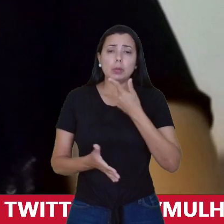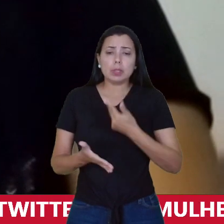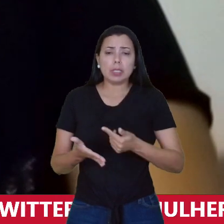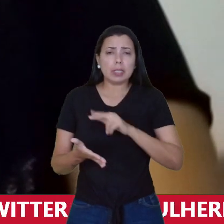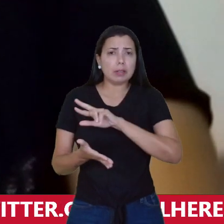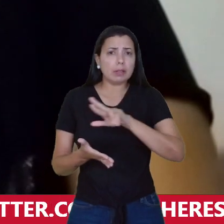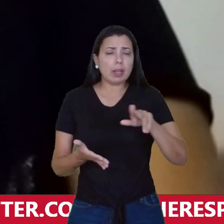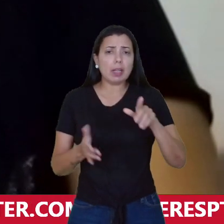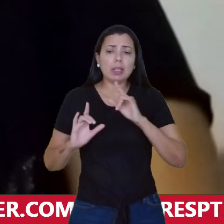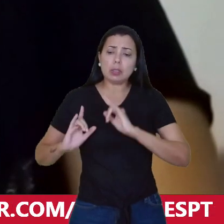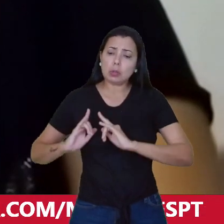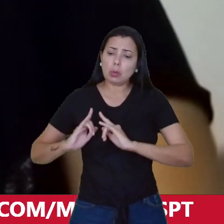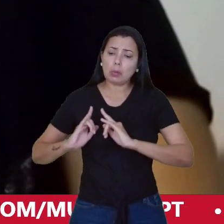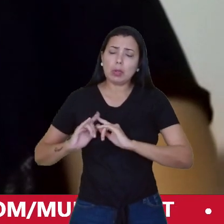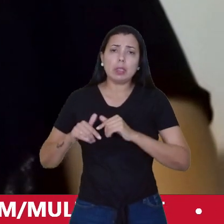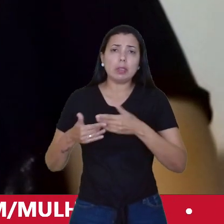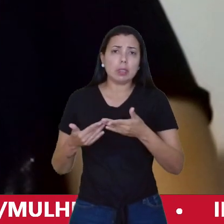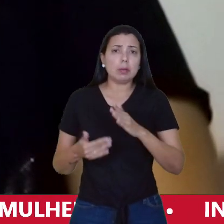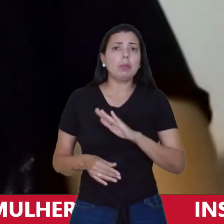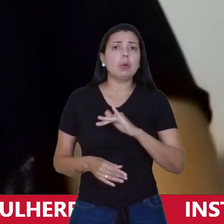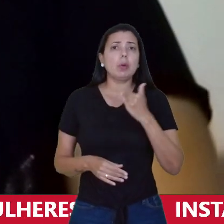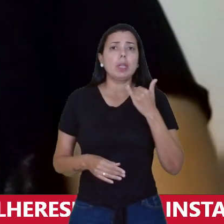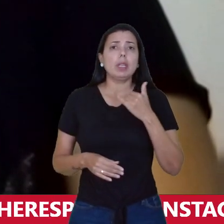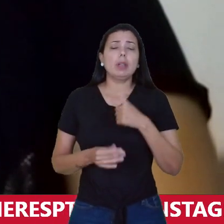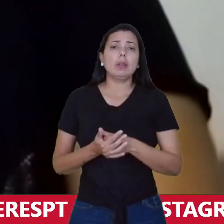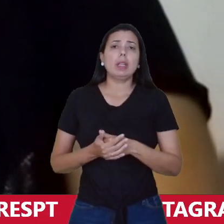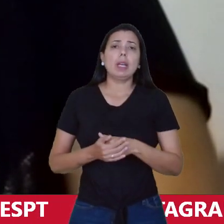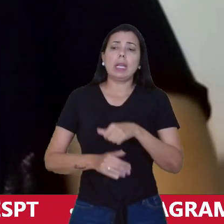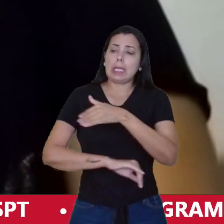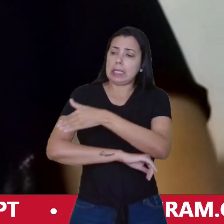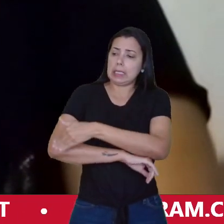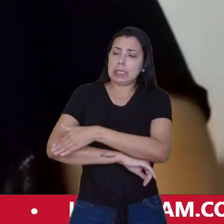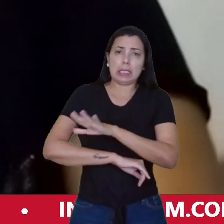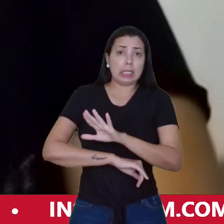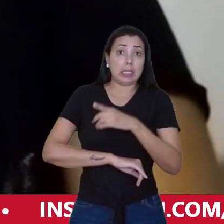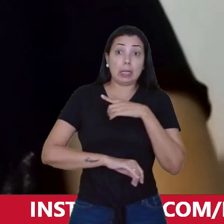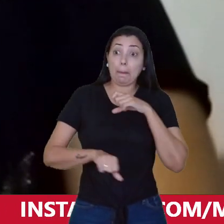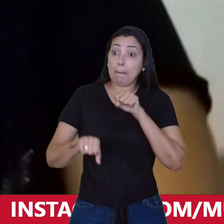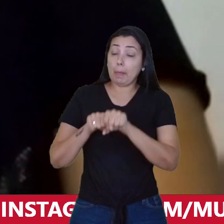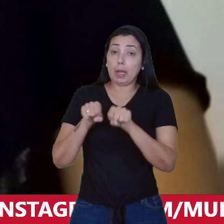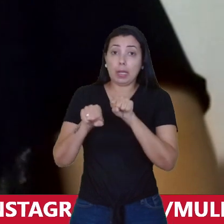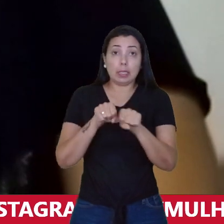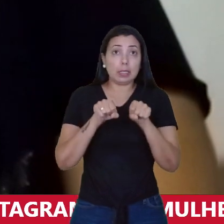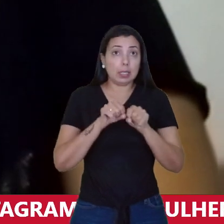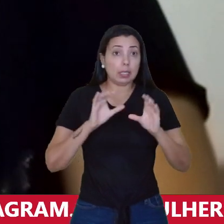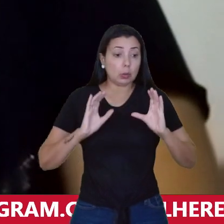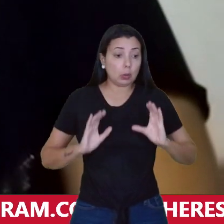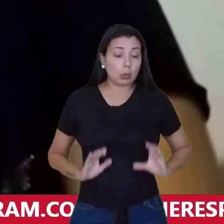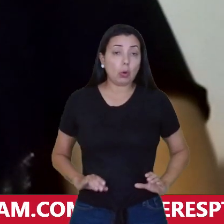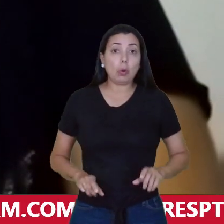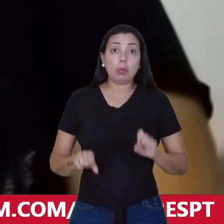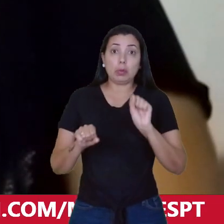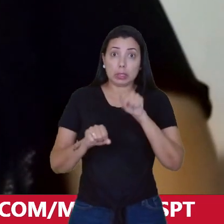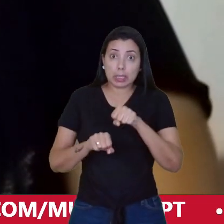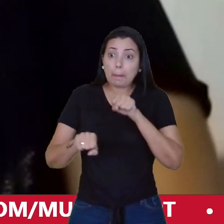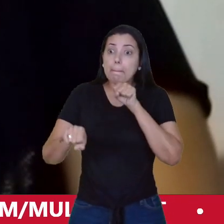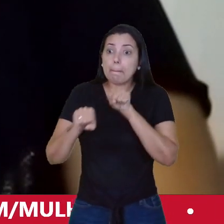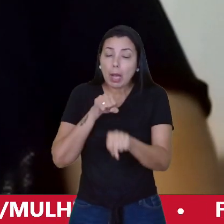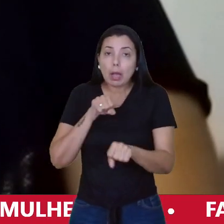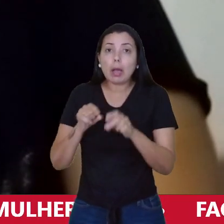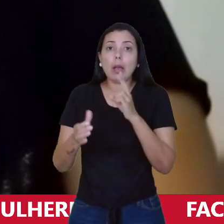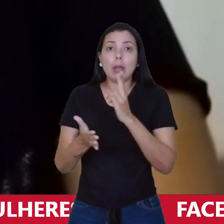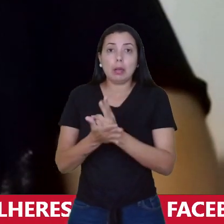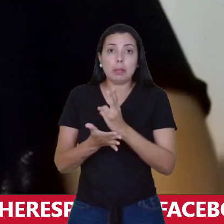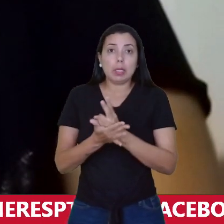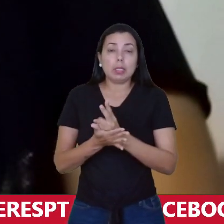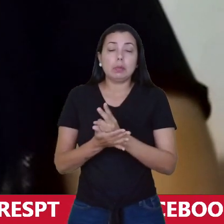inúmeras companheiras que morreram na esquina, que não foram assassinadas, o corpo foi executado com